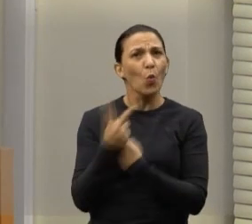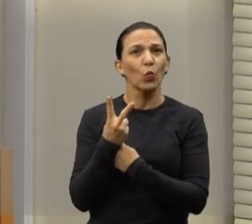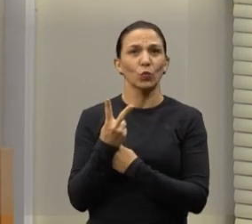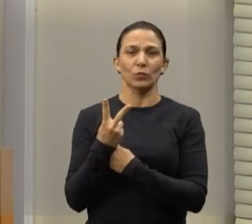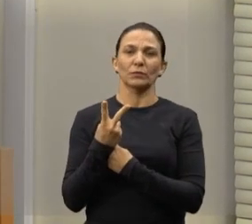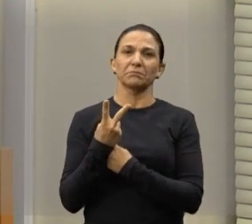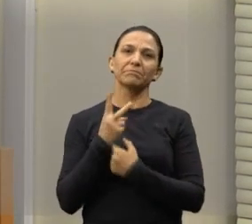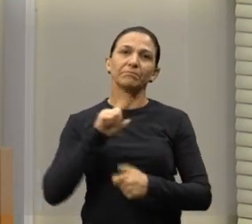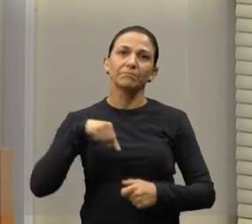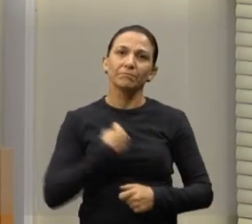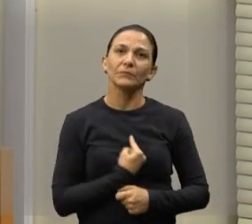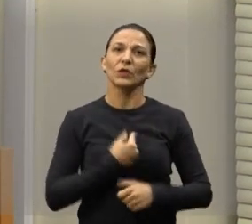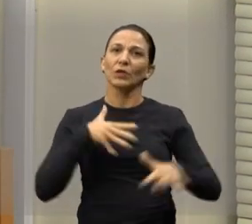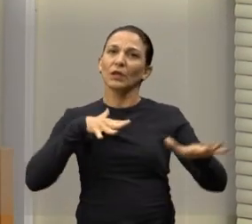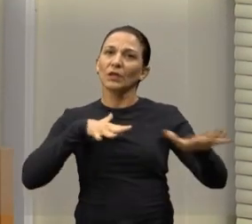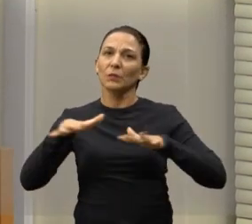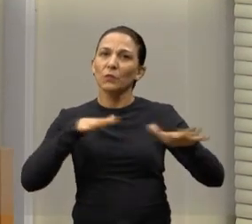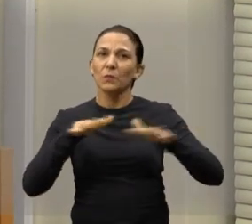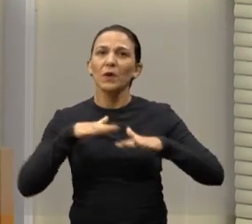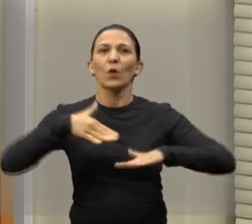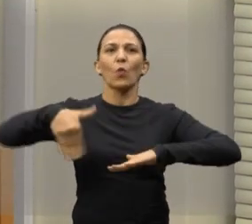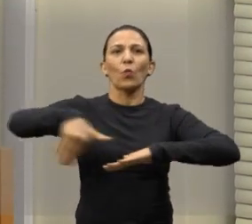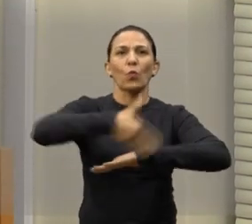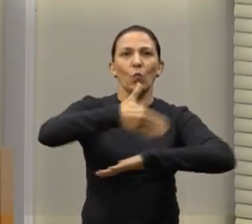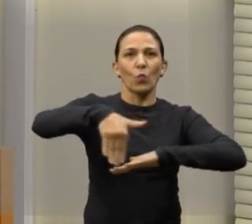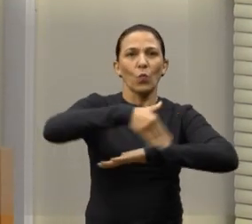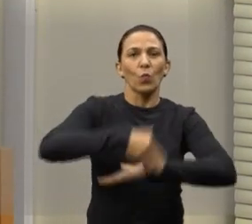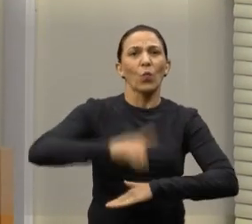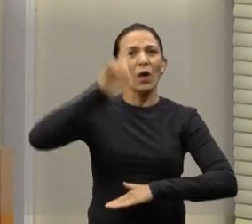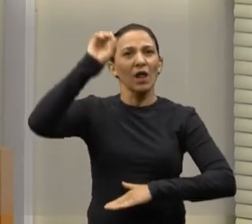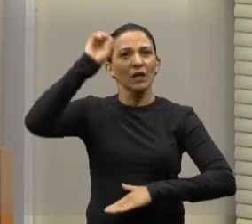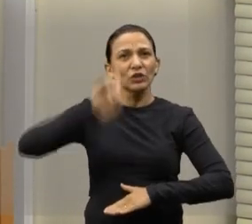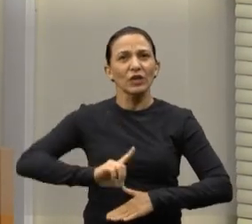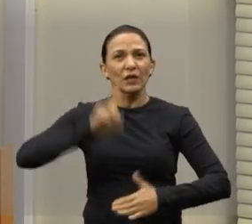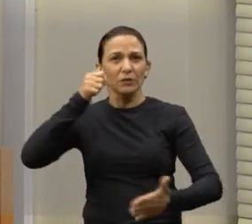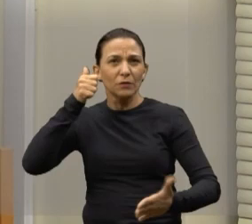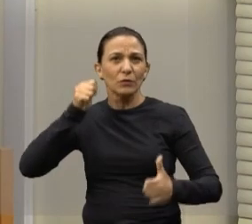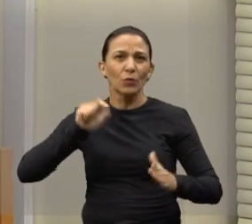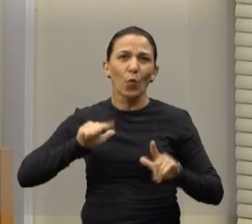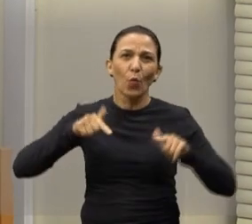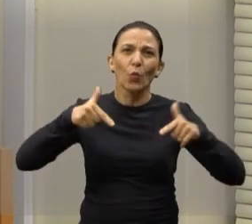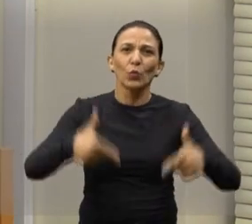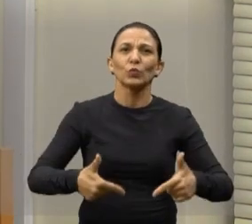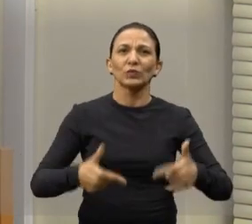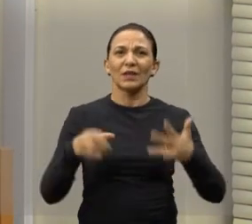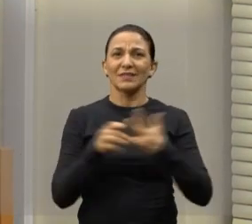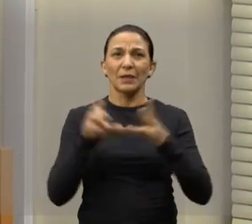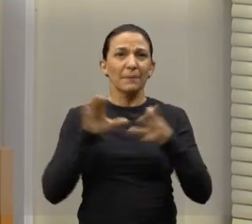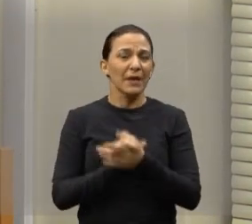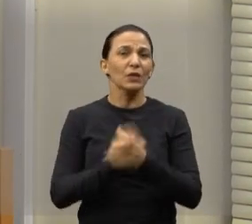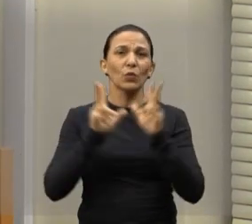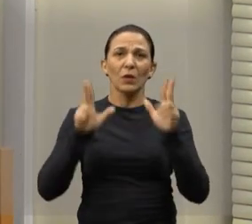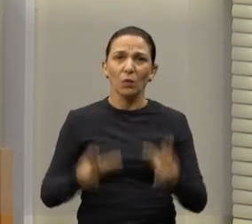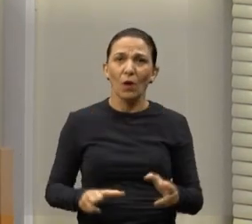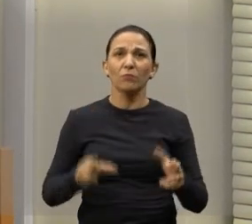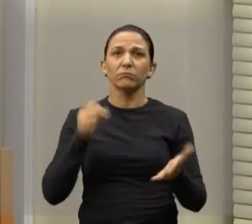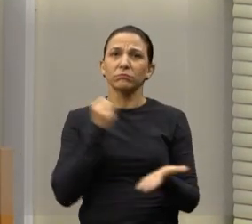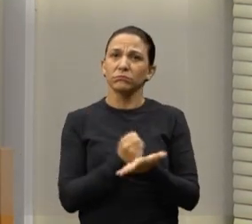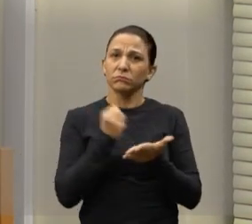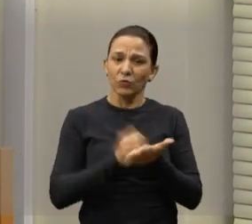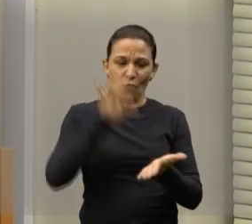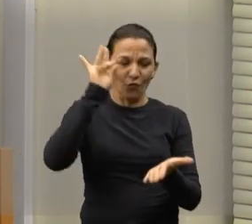somos nós que saímos nas ruas que lutando pelo direito até o casamento igualitário até o casamento civil